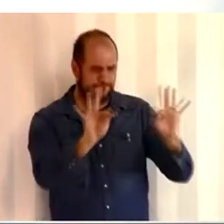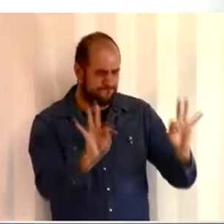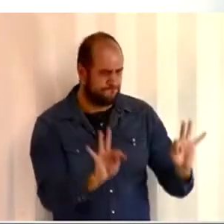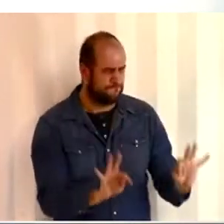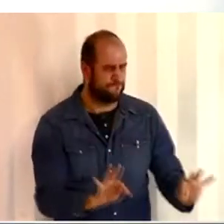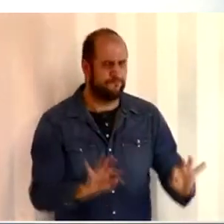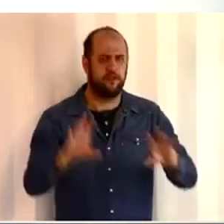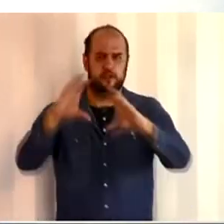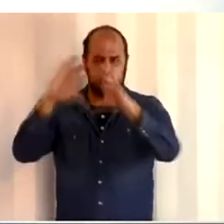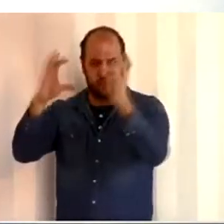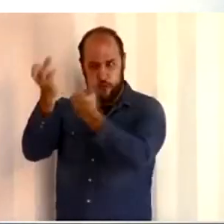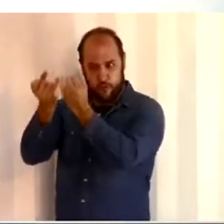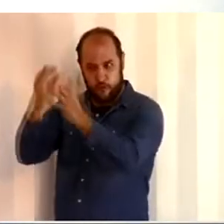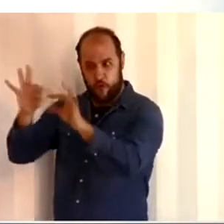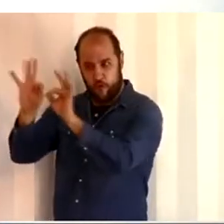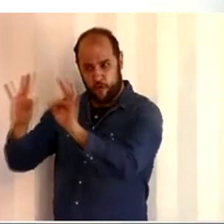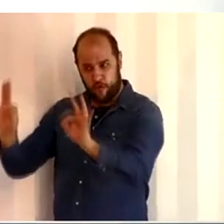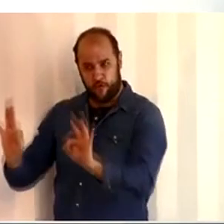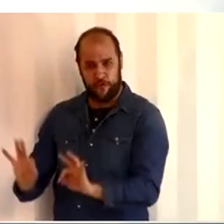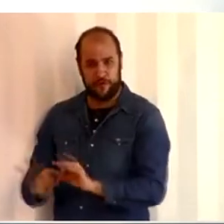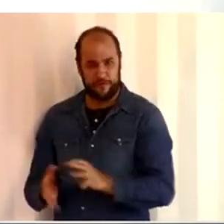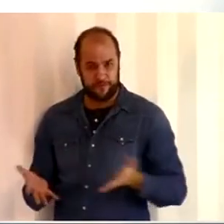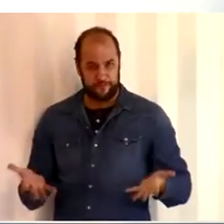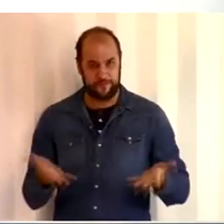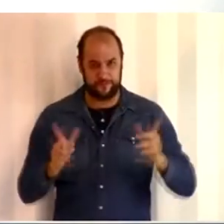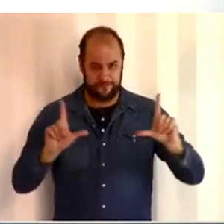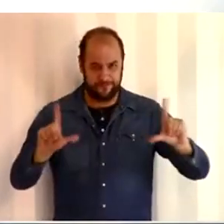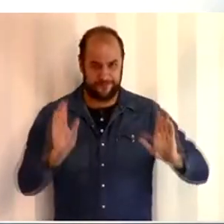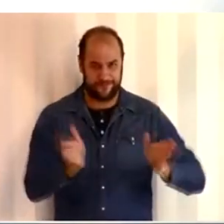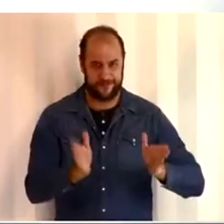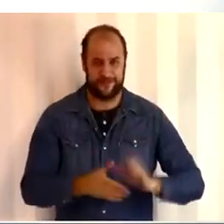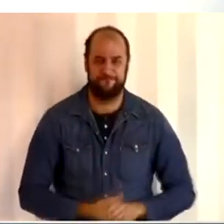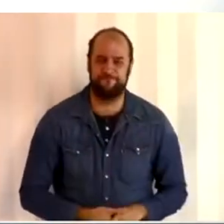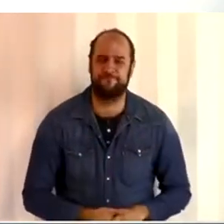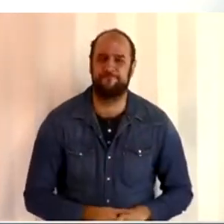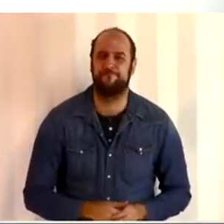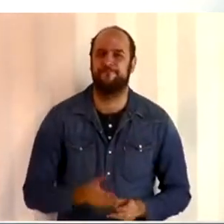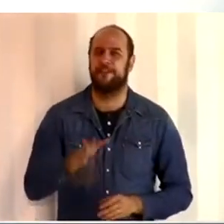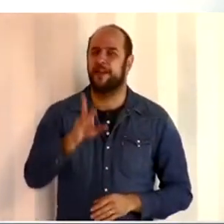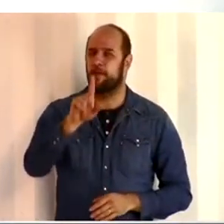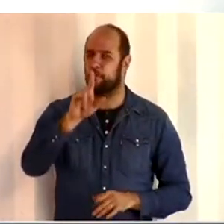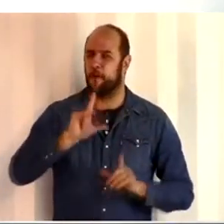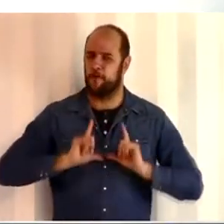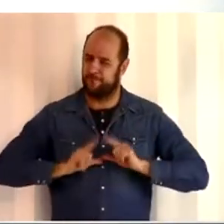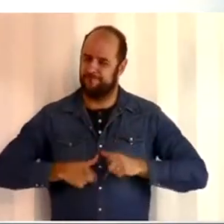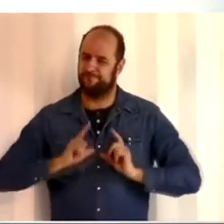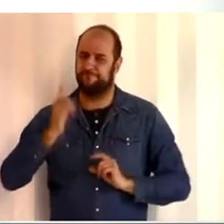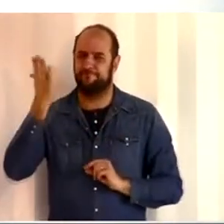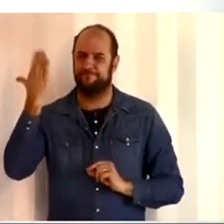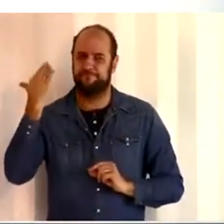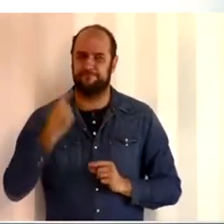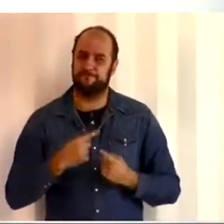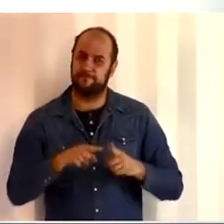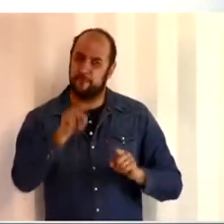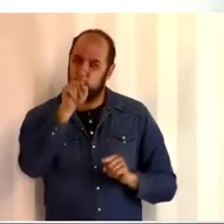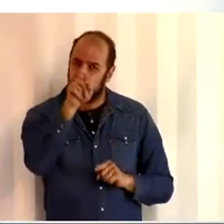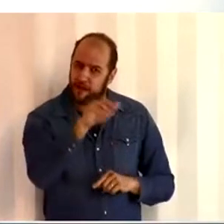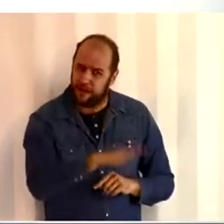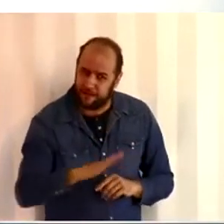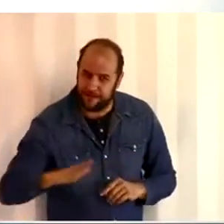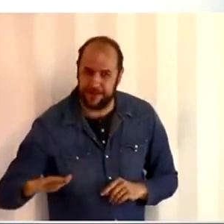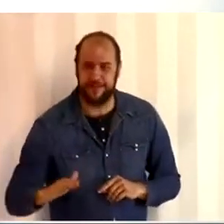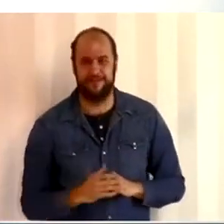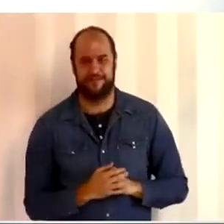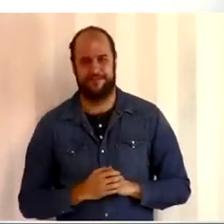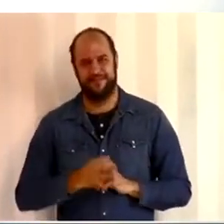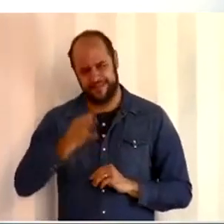fogo. Essa foi a experiência de Israel lá no passado. Mas o que você precisa ter certeza, cada criança